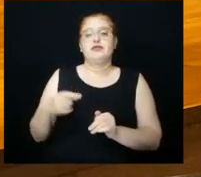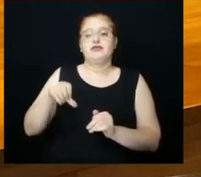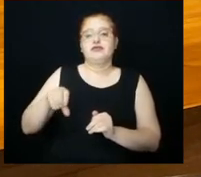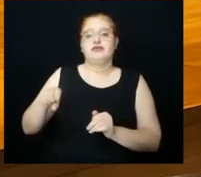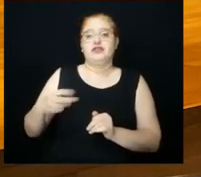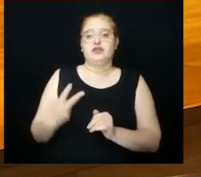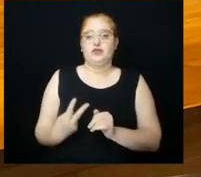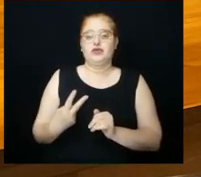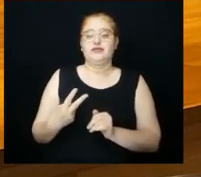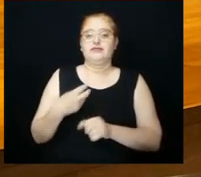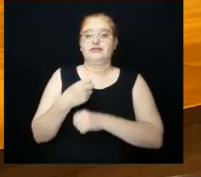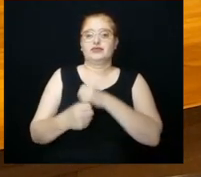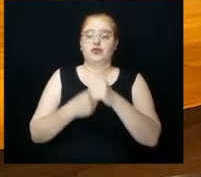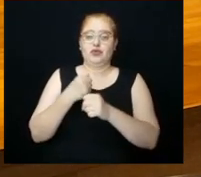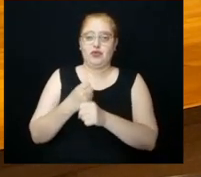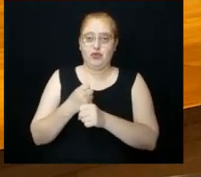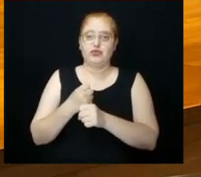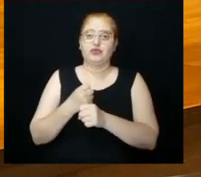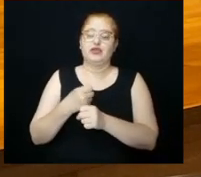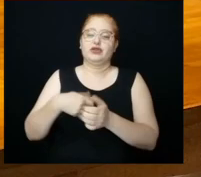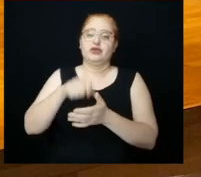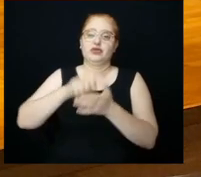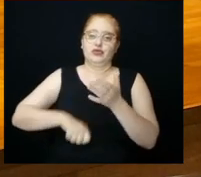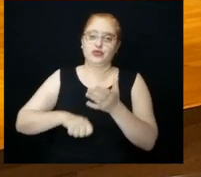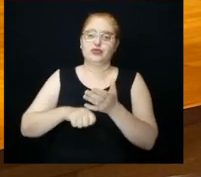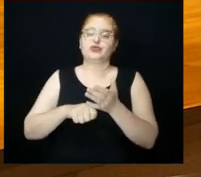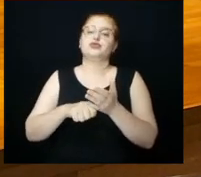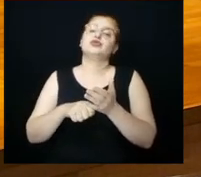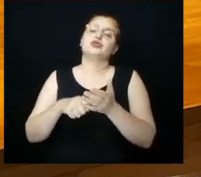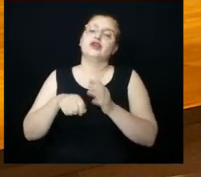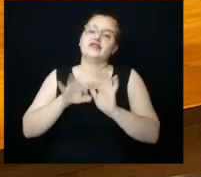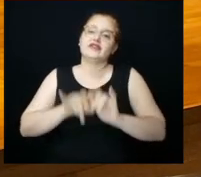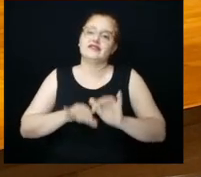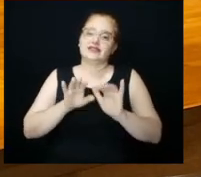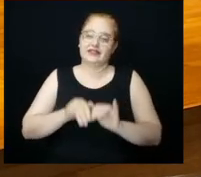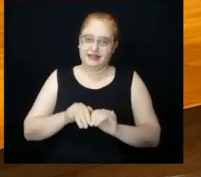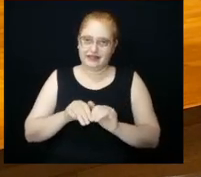1992, no ano em que ele vai escrever A Terra Sonâmbula, muito ainda